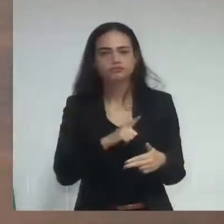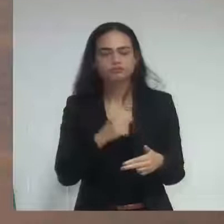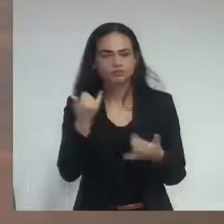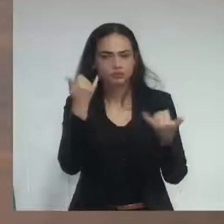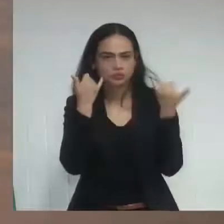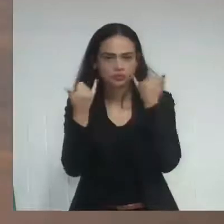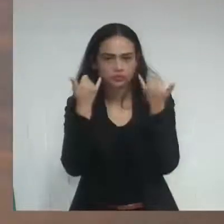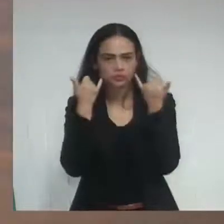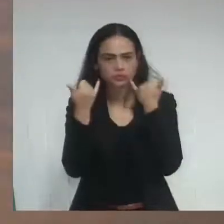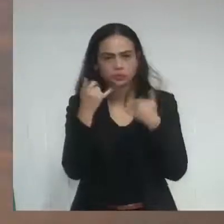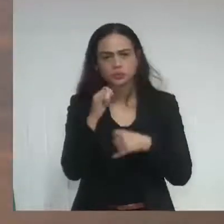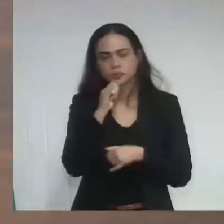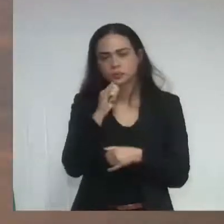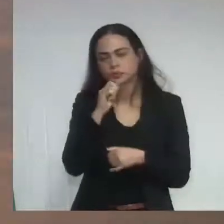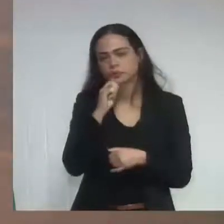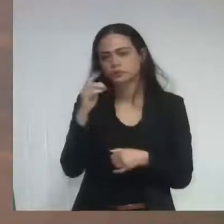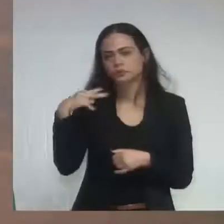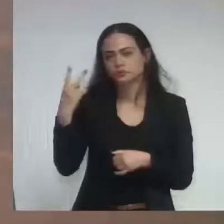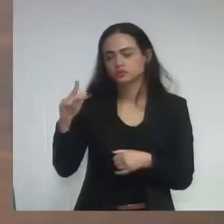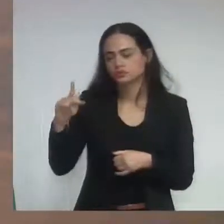cada vereador,